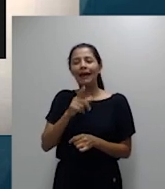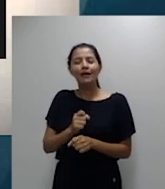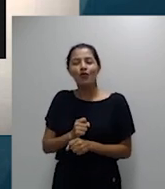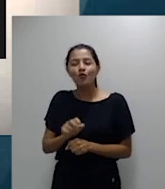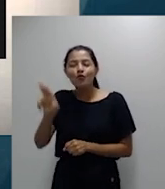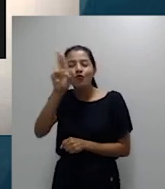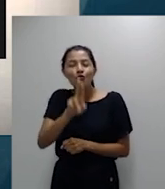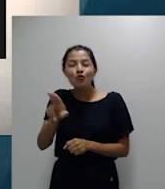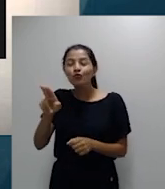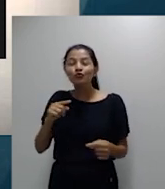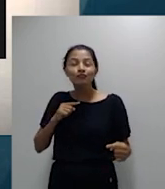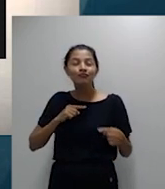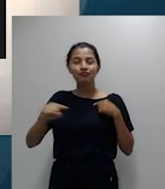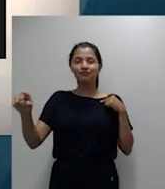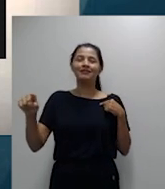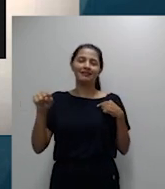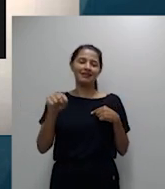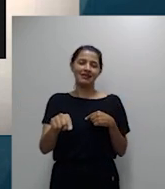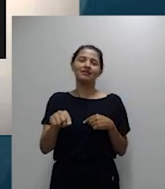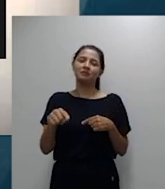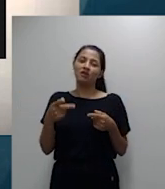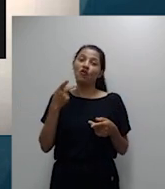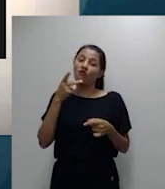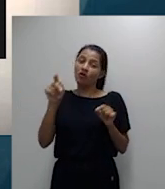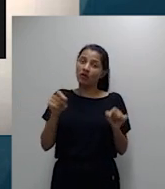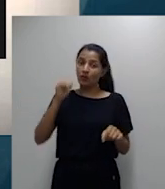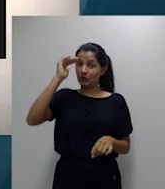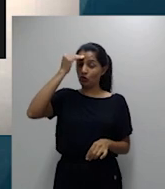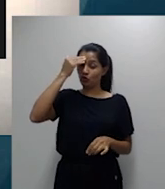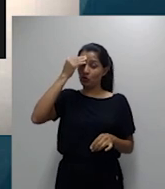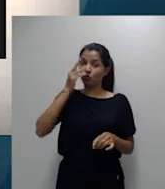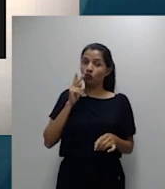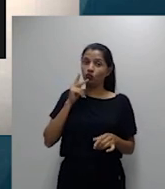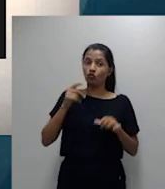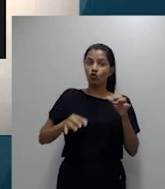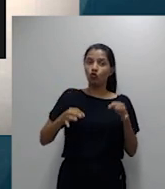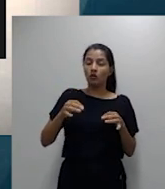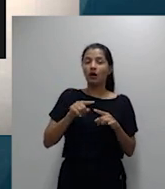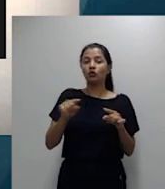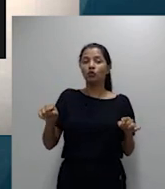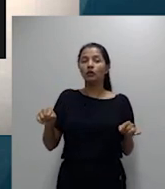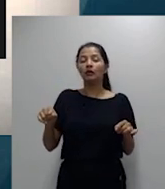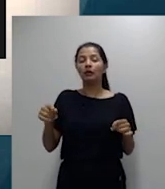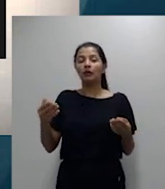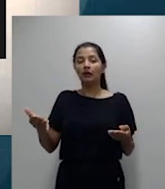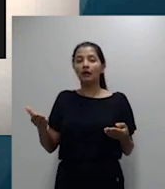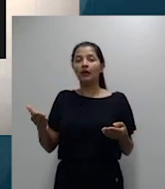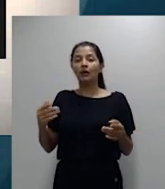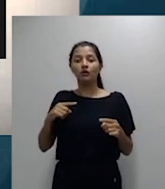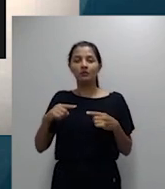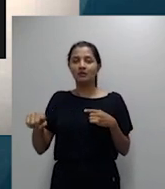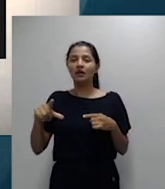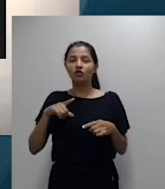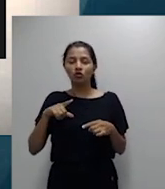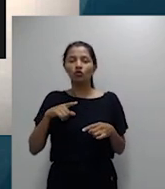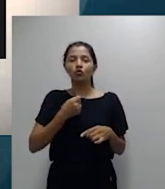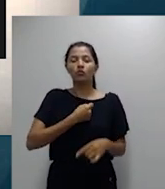ao caso sub judice o entendimento acolhido na ação direta de inconstitucionalidade nº